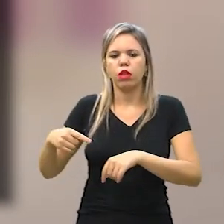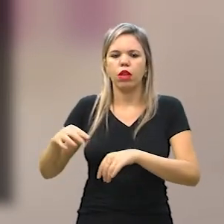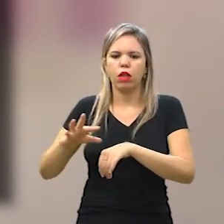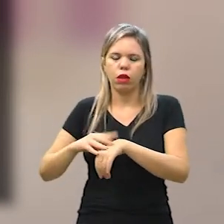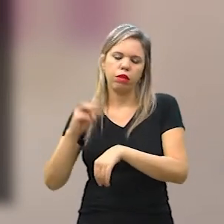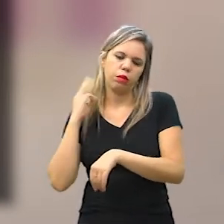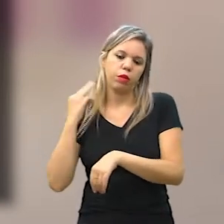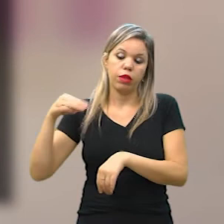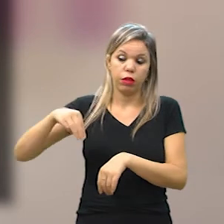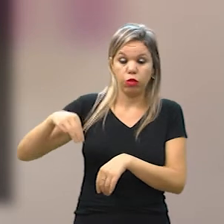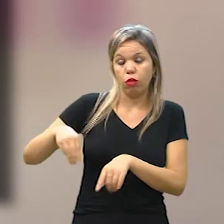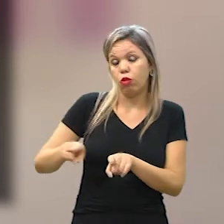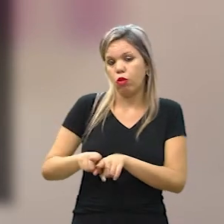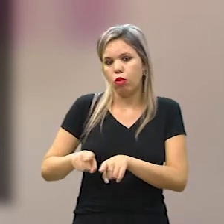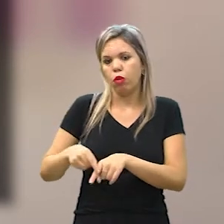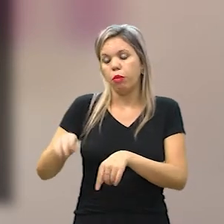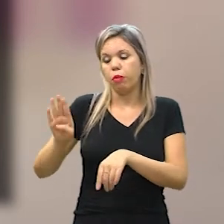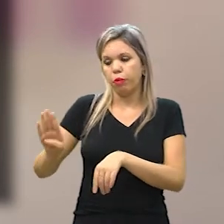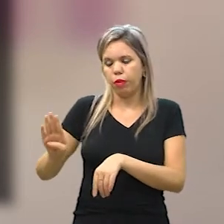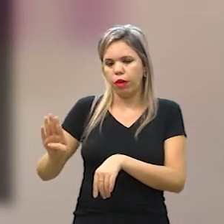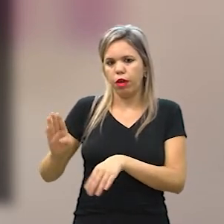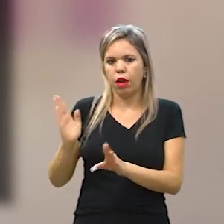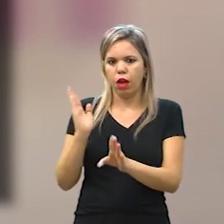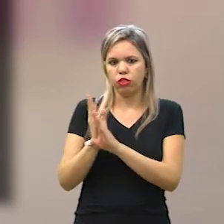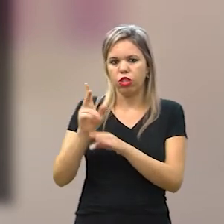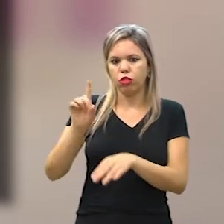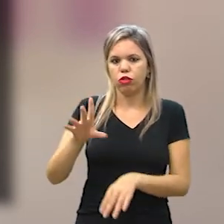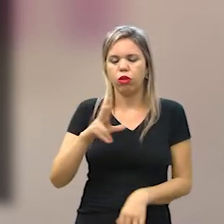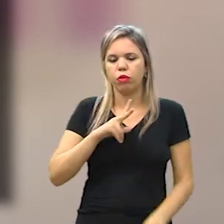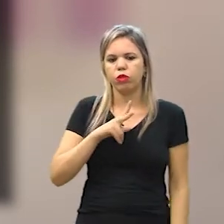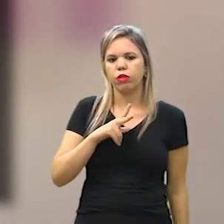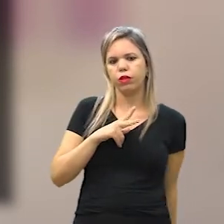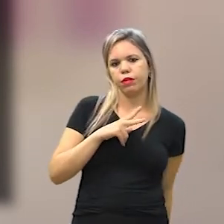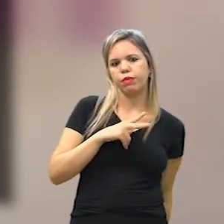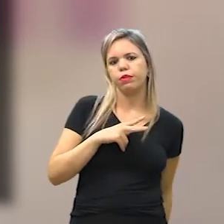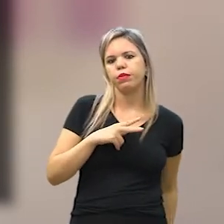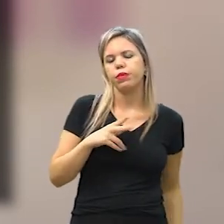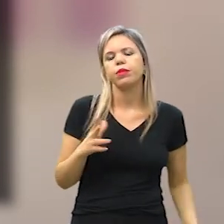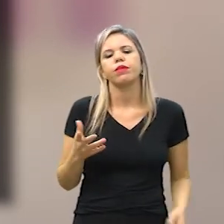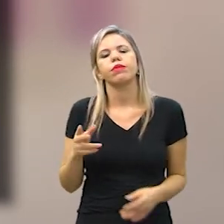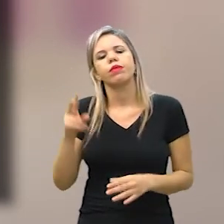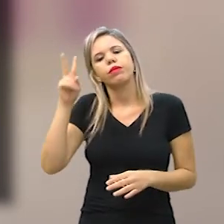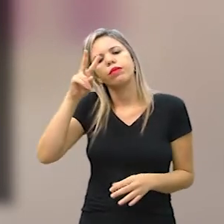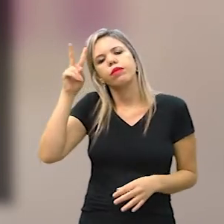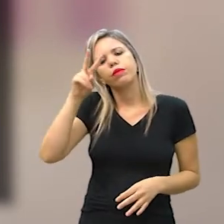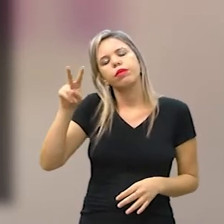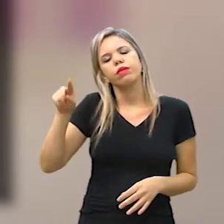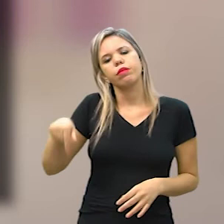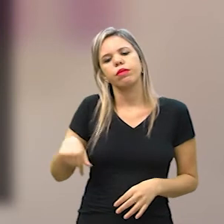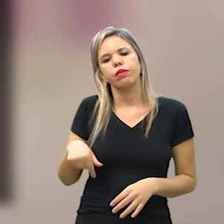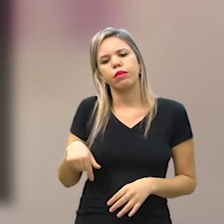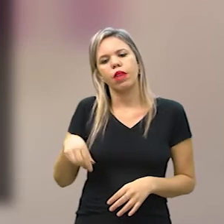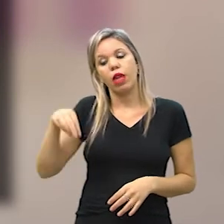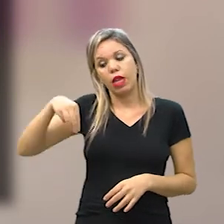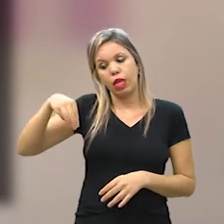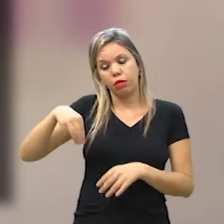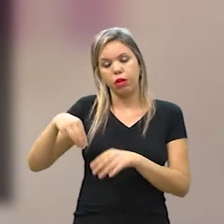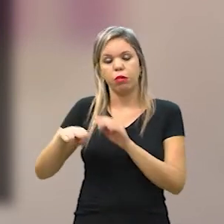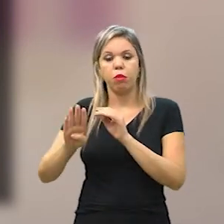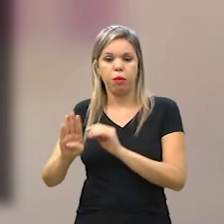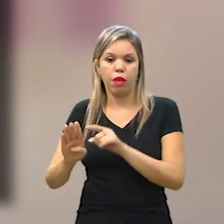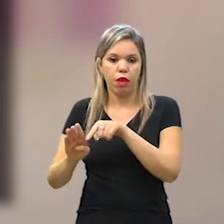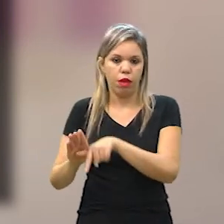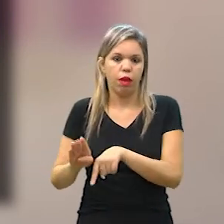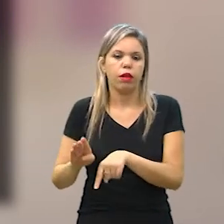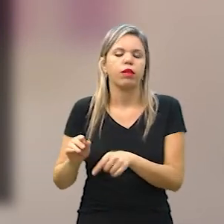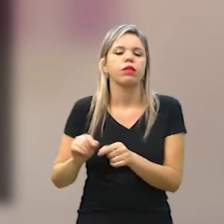Essa vacina de meningococo B, ela só é encontrada na rede particular. E cabe lembrar que o meningococo B, ele